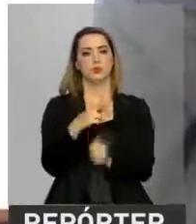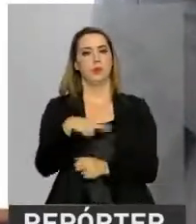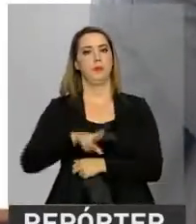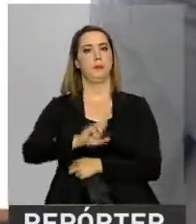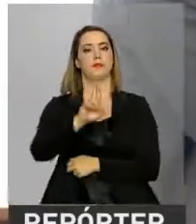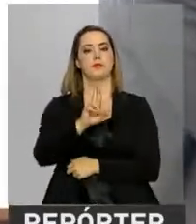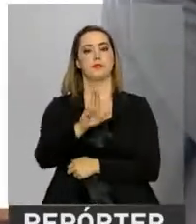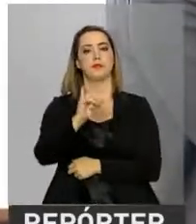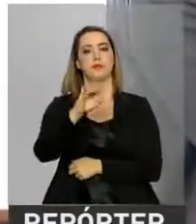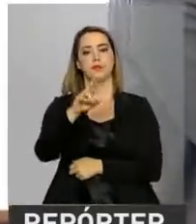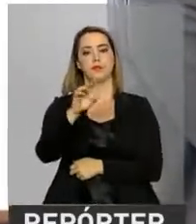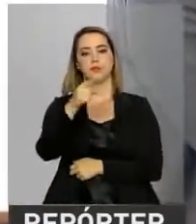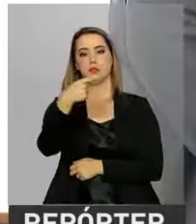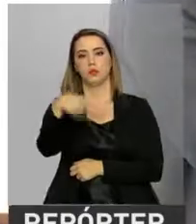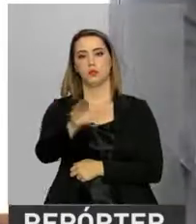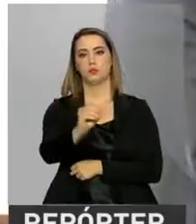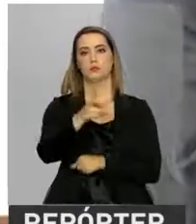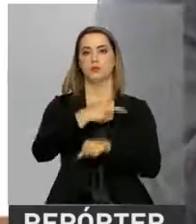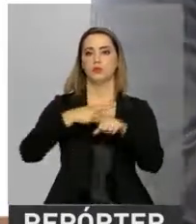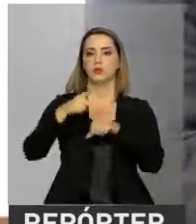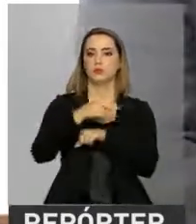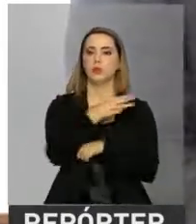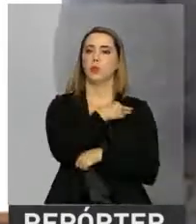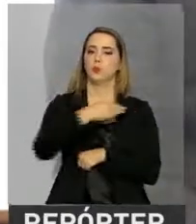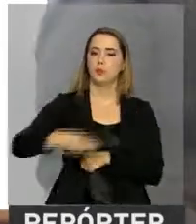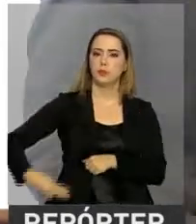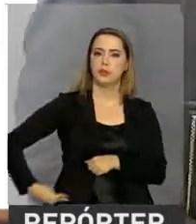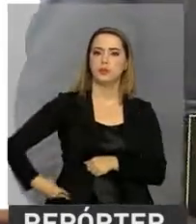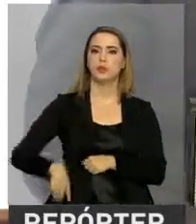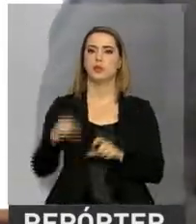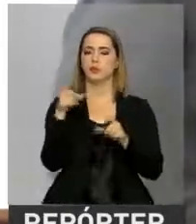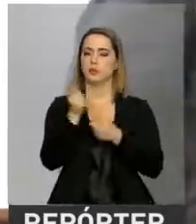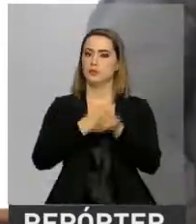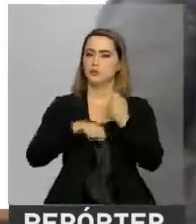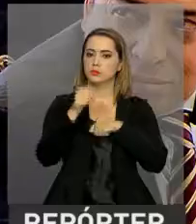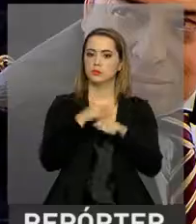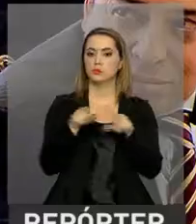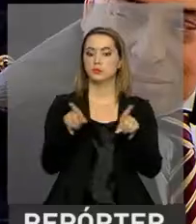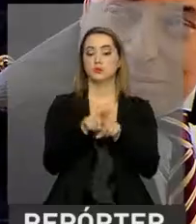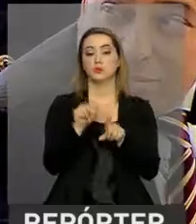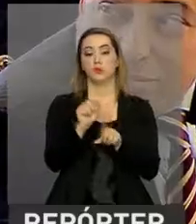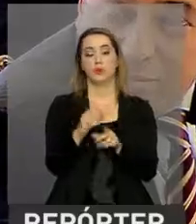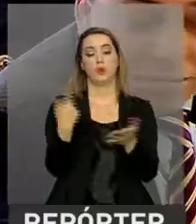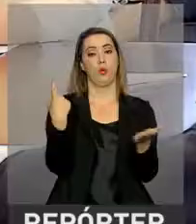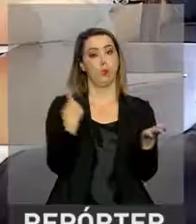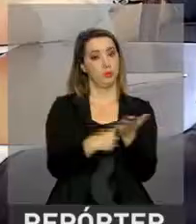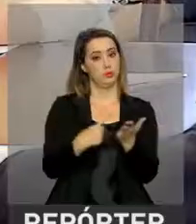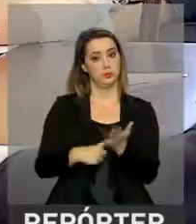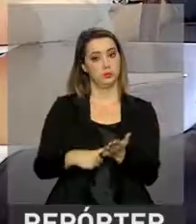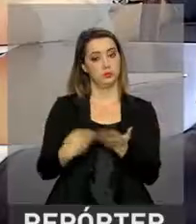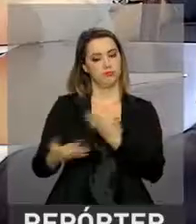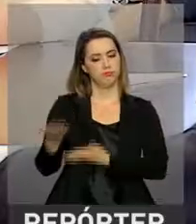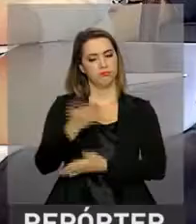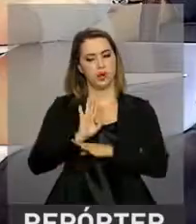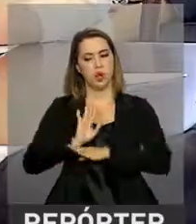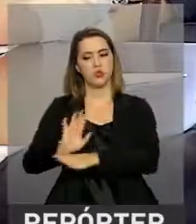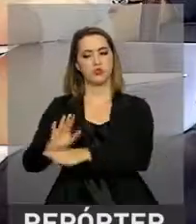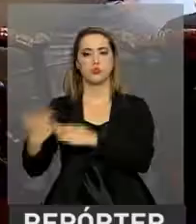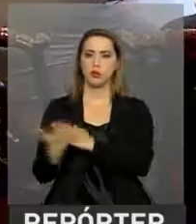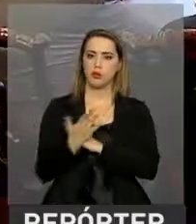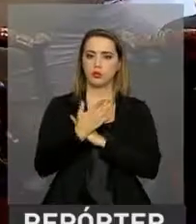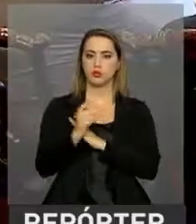irã o ministro de assuntos econômicos e finanças alí thai mma o acordo prevê a cooperação ea